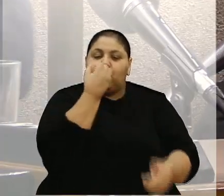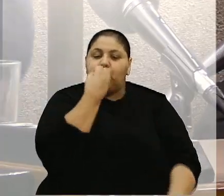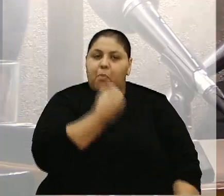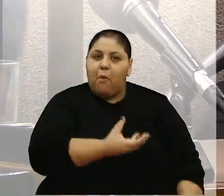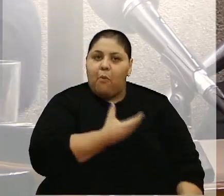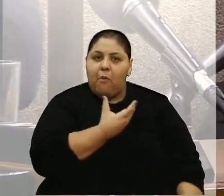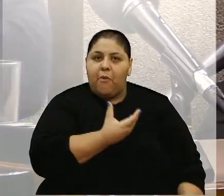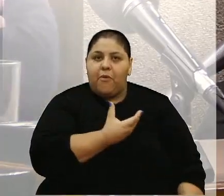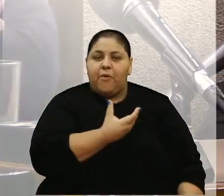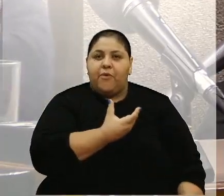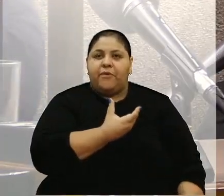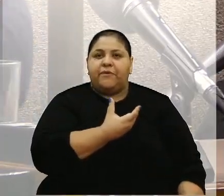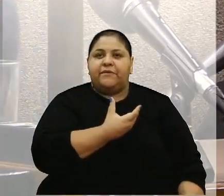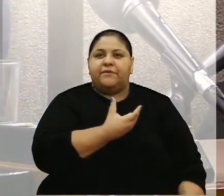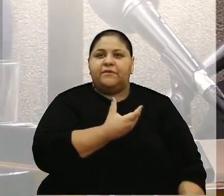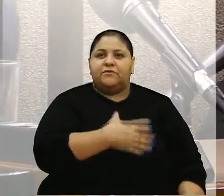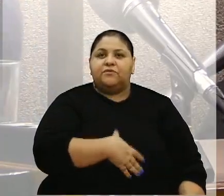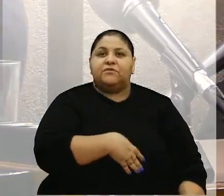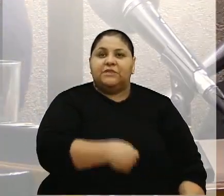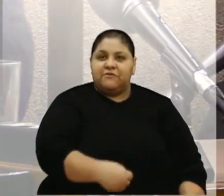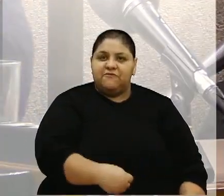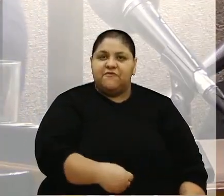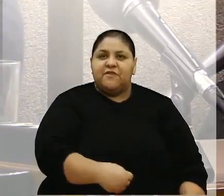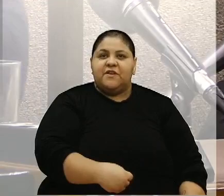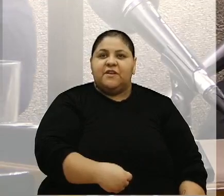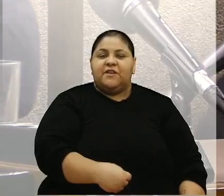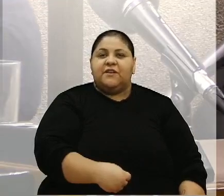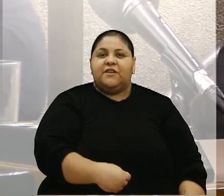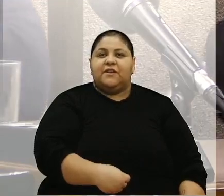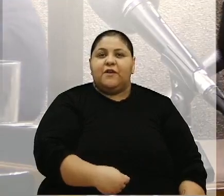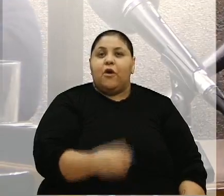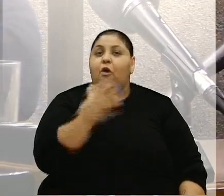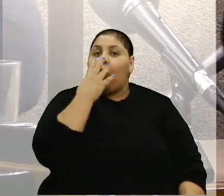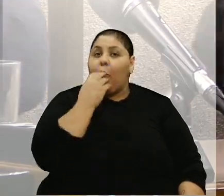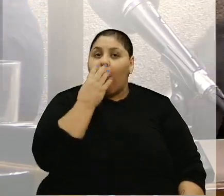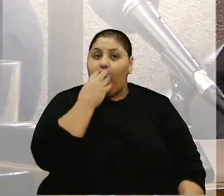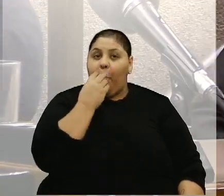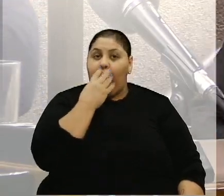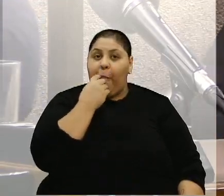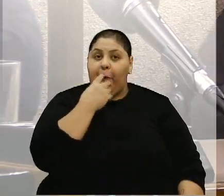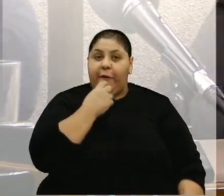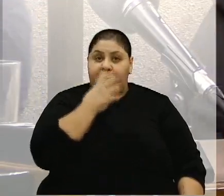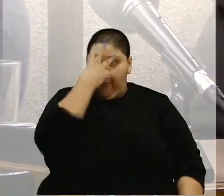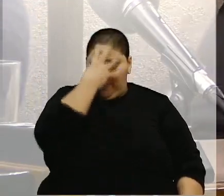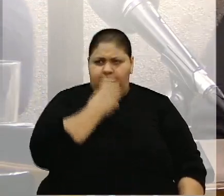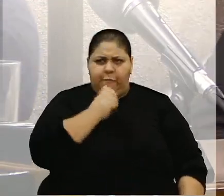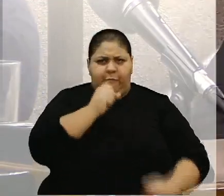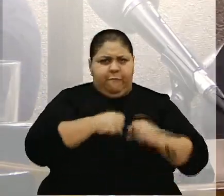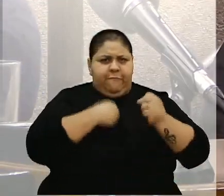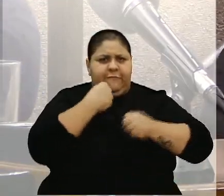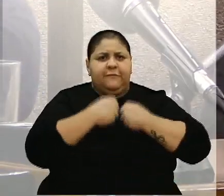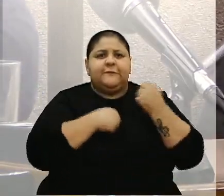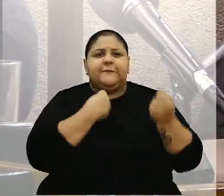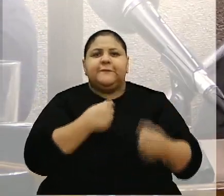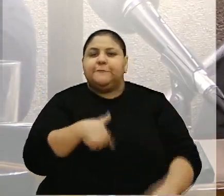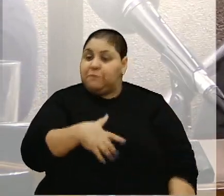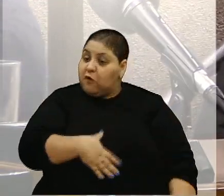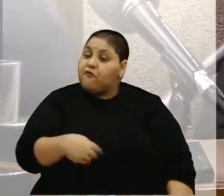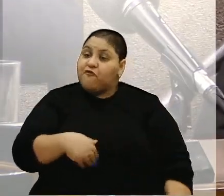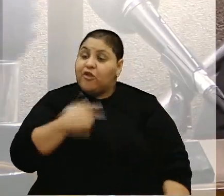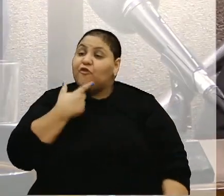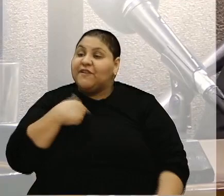com o senhor e com seu filho, com os cães lá, que tinha um Rottweiler violento lá, mas o meu filho se dava bem com ele. É